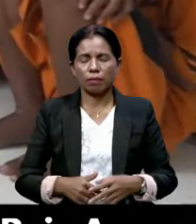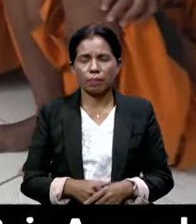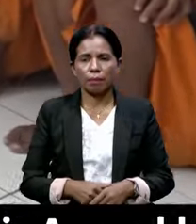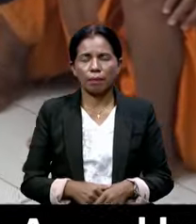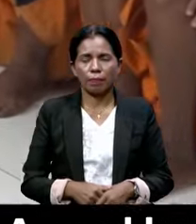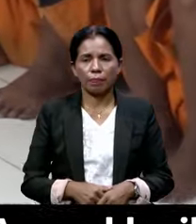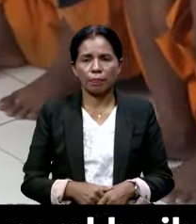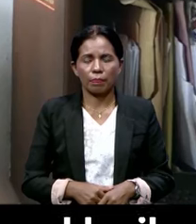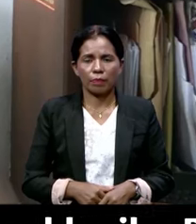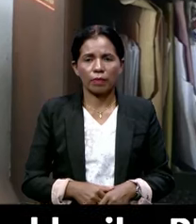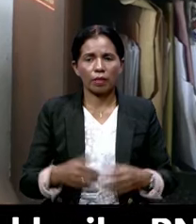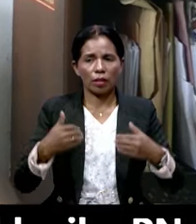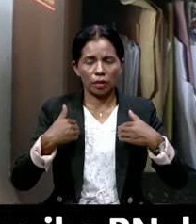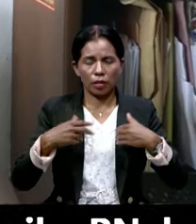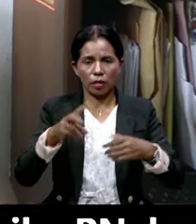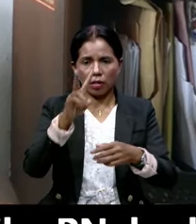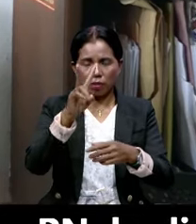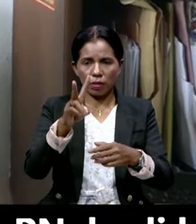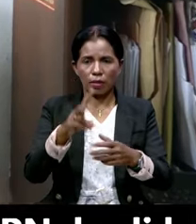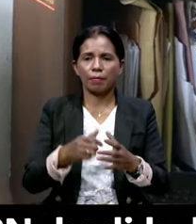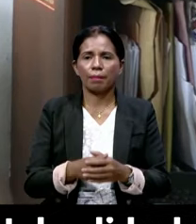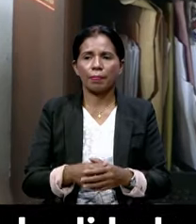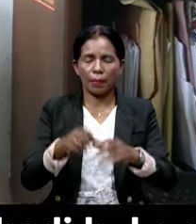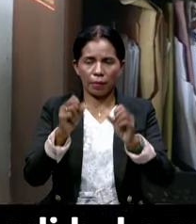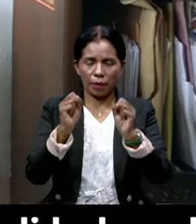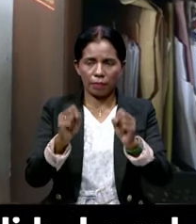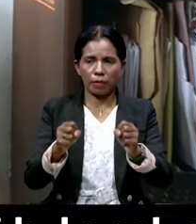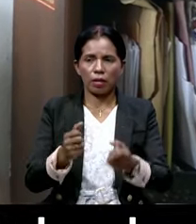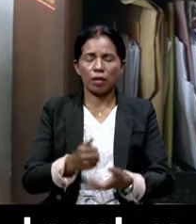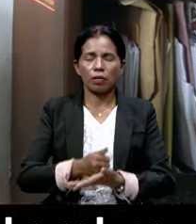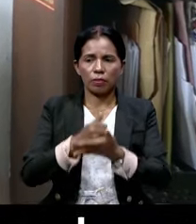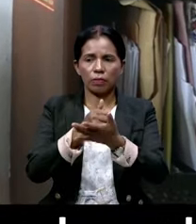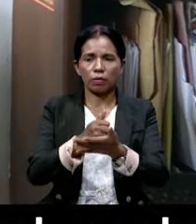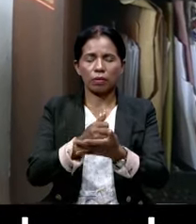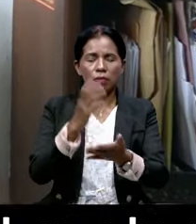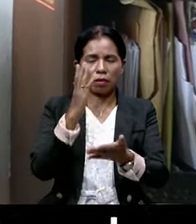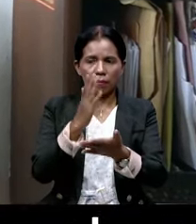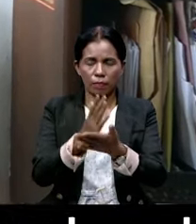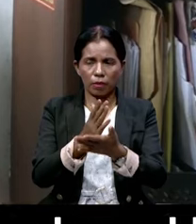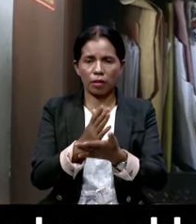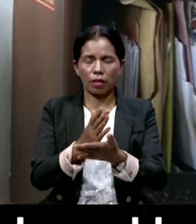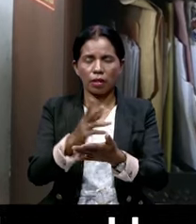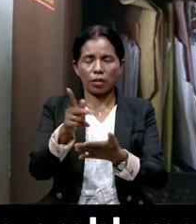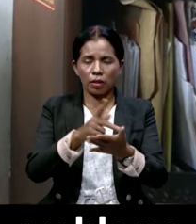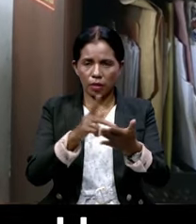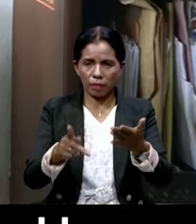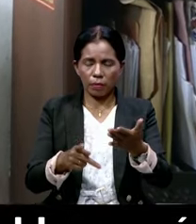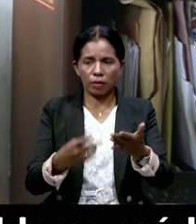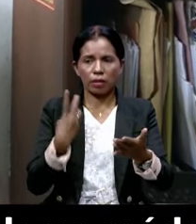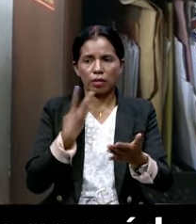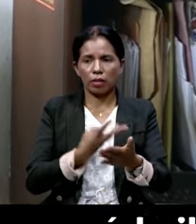Ia boa trua neve bele azuro de halo prevenção e tare